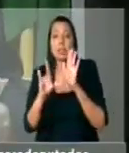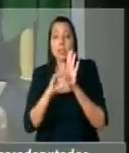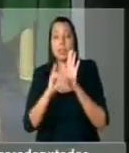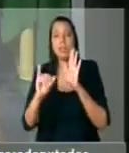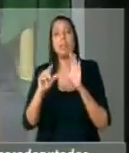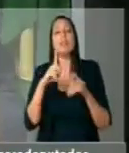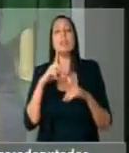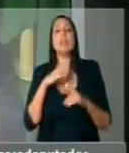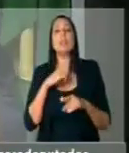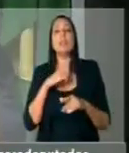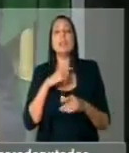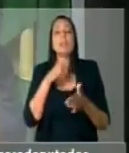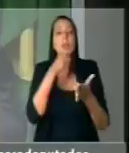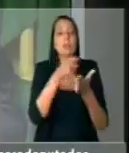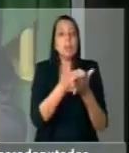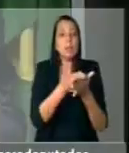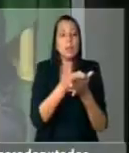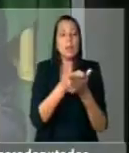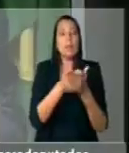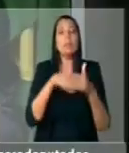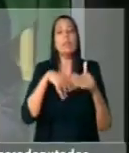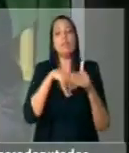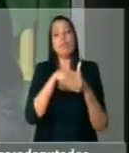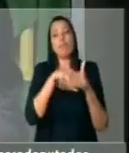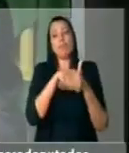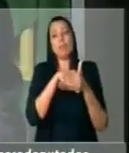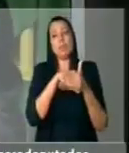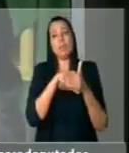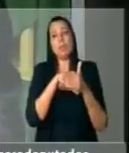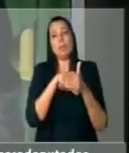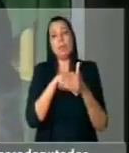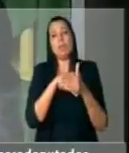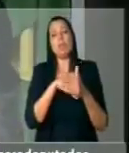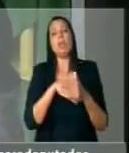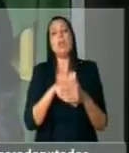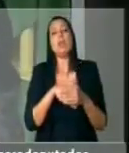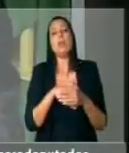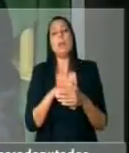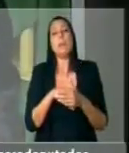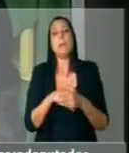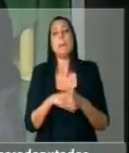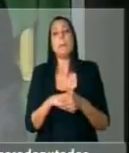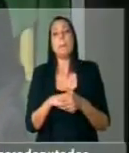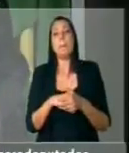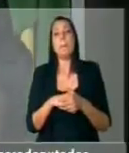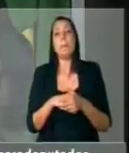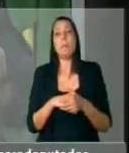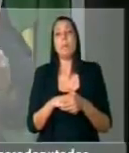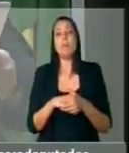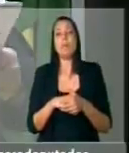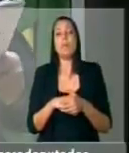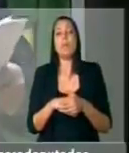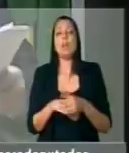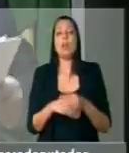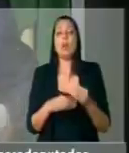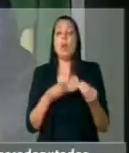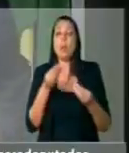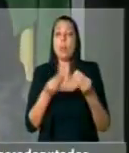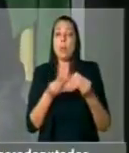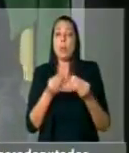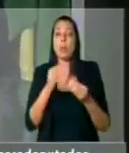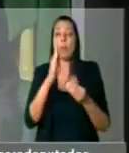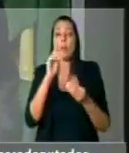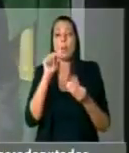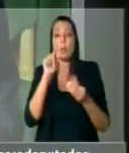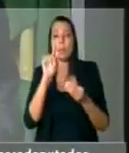refinanciar a dívida dos clubes de futebol, as dívidas tributárias. Os bingos, quando foram liberados,